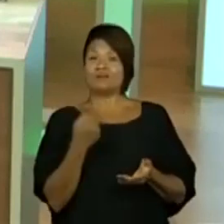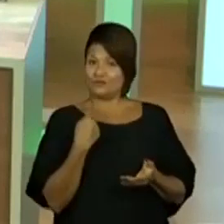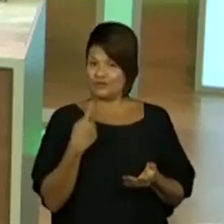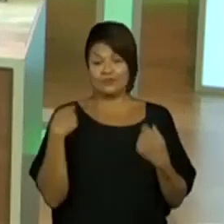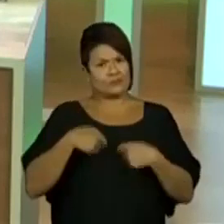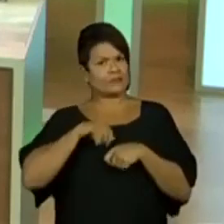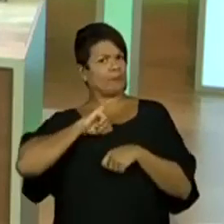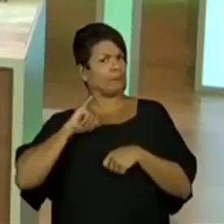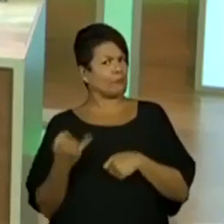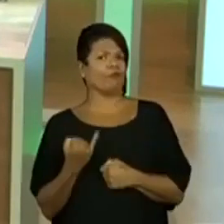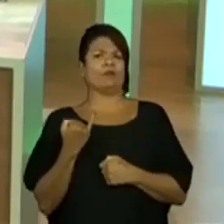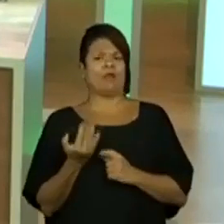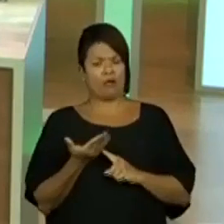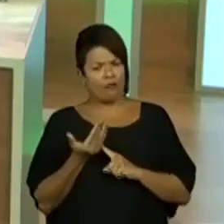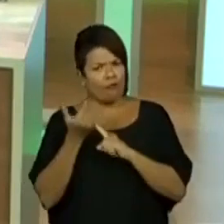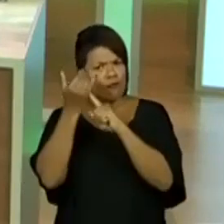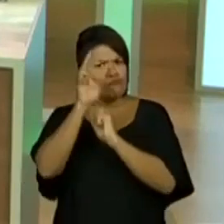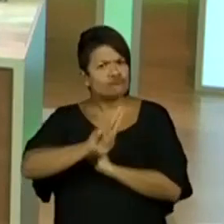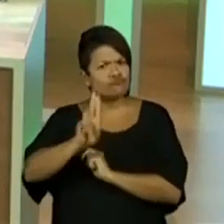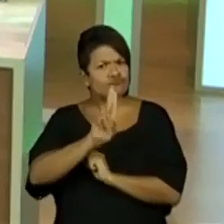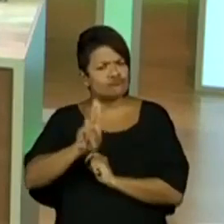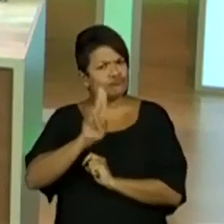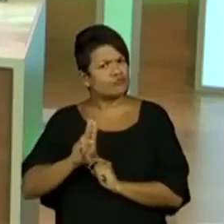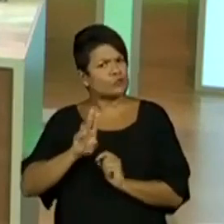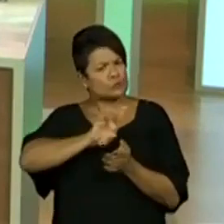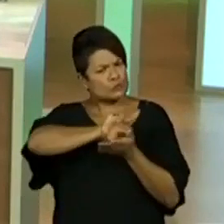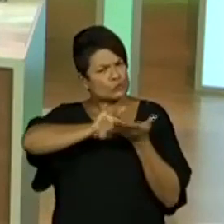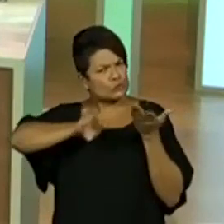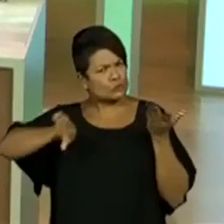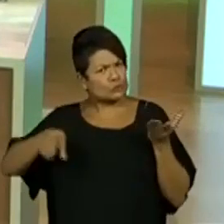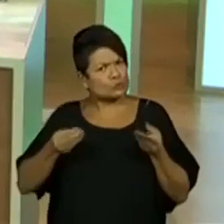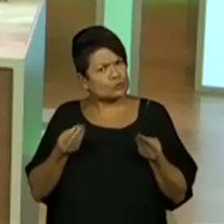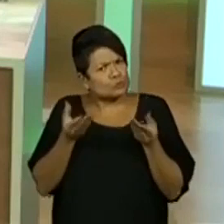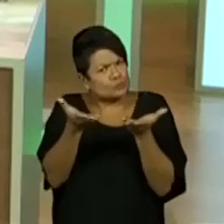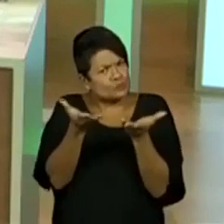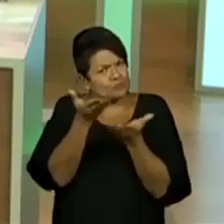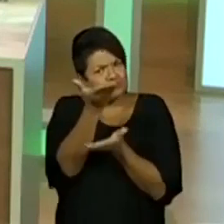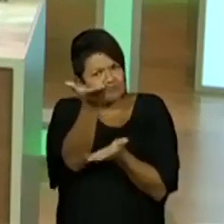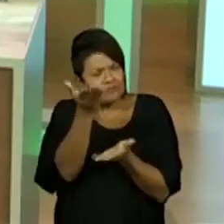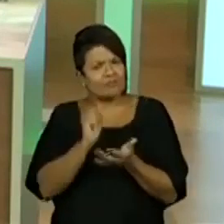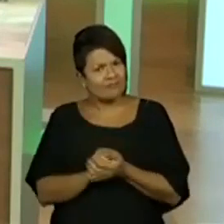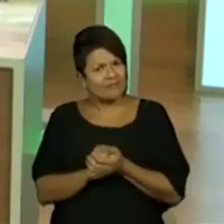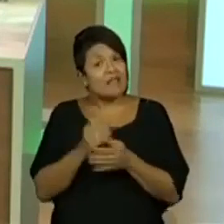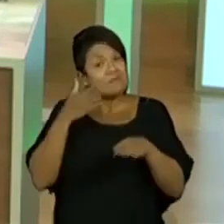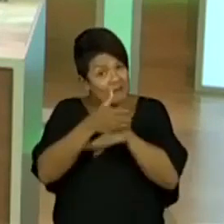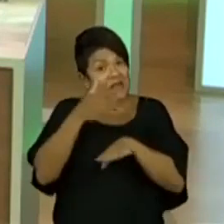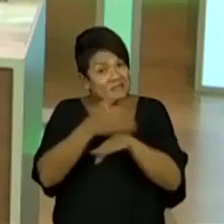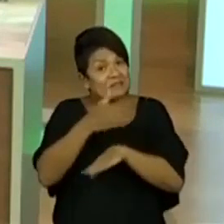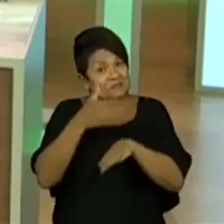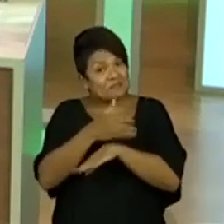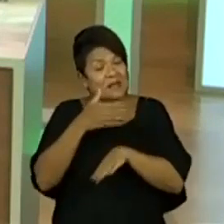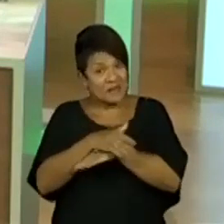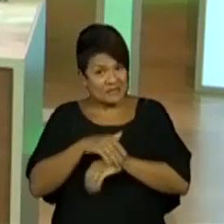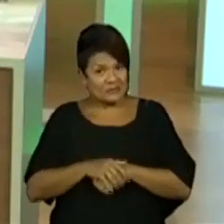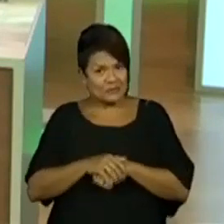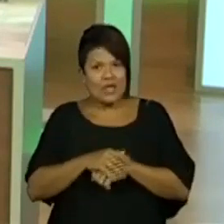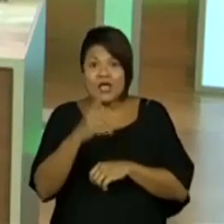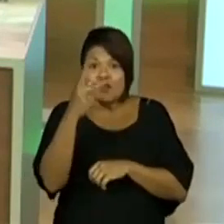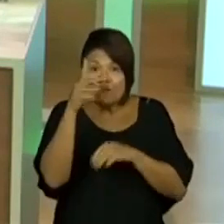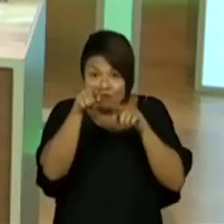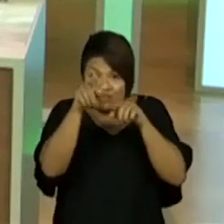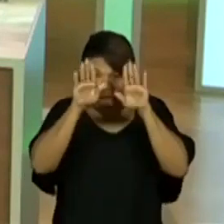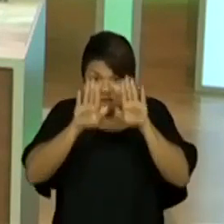isso, usando corretamente os recursos disponíveis e participando aí da casa de